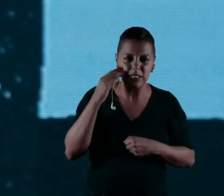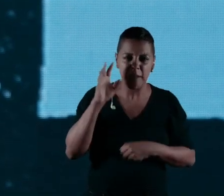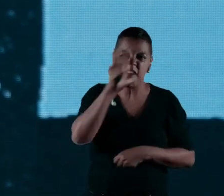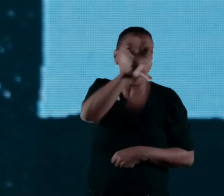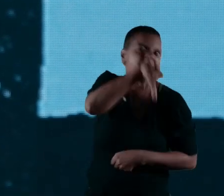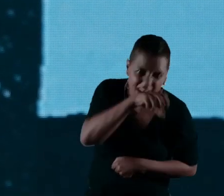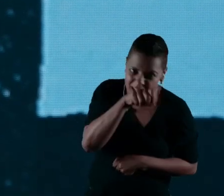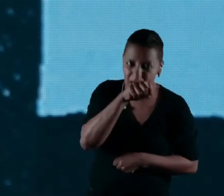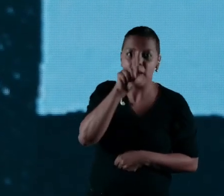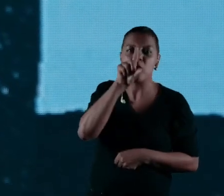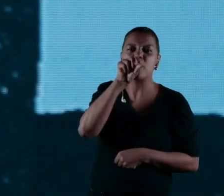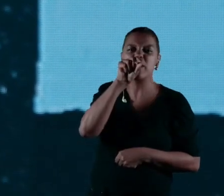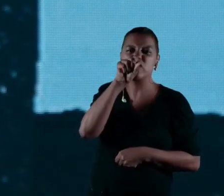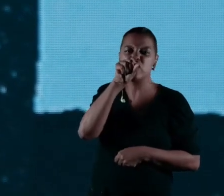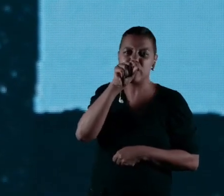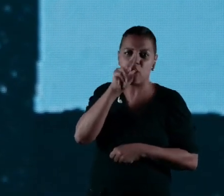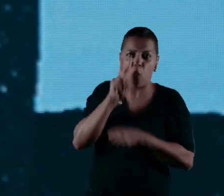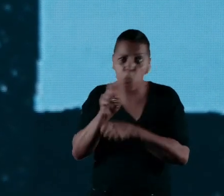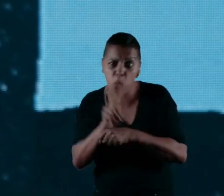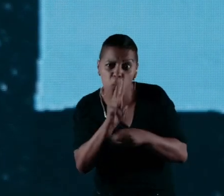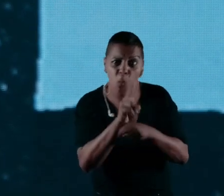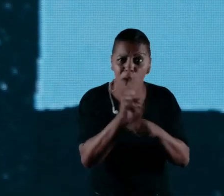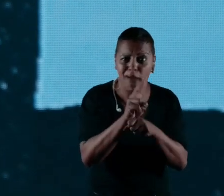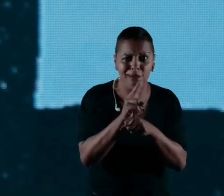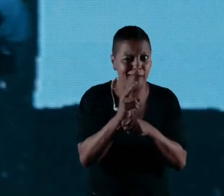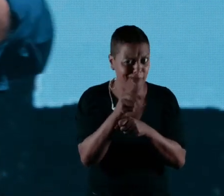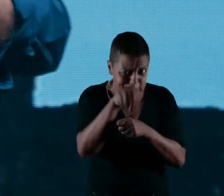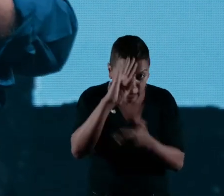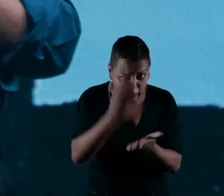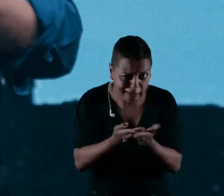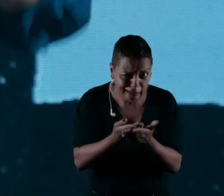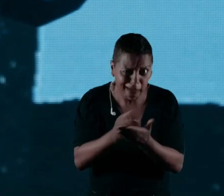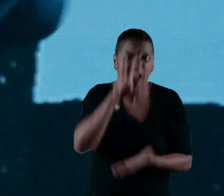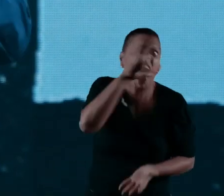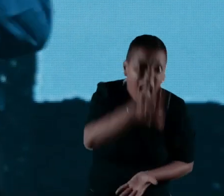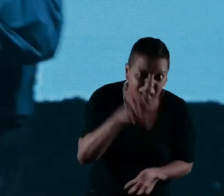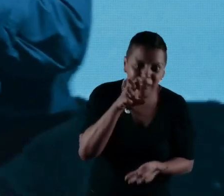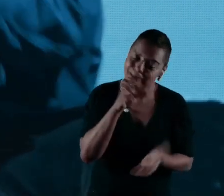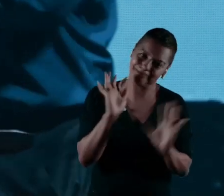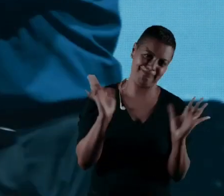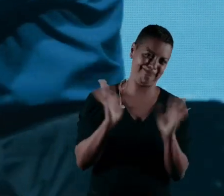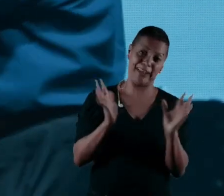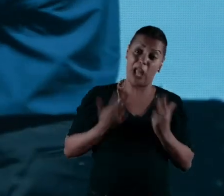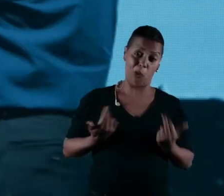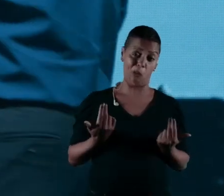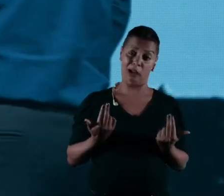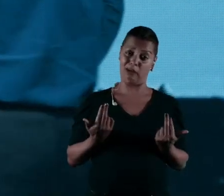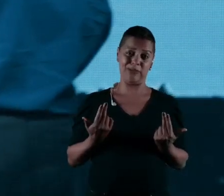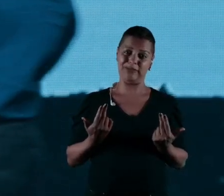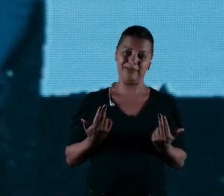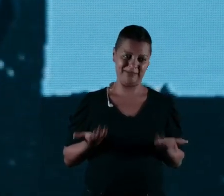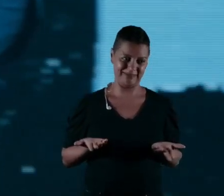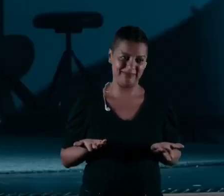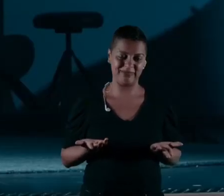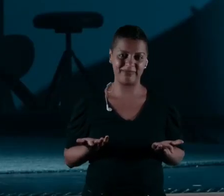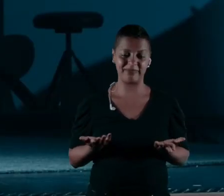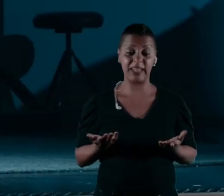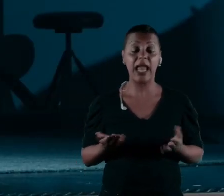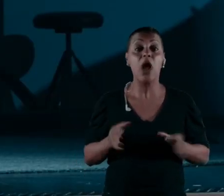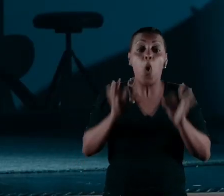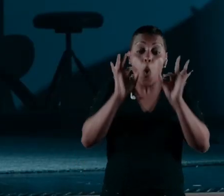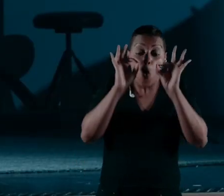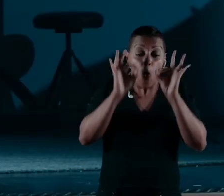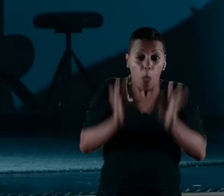você colocar, meu irmão, você vai ser roubado. Então, honestidade é também